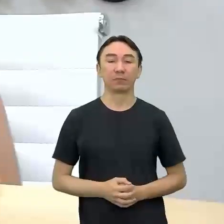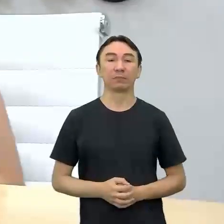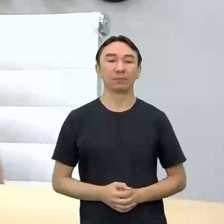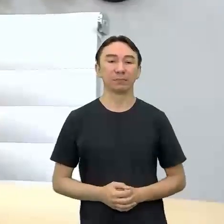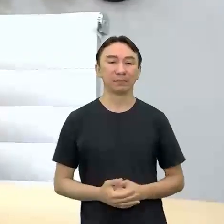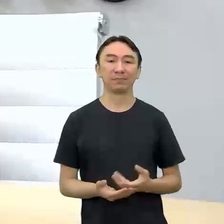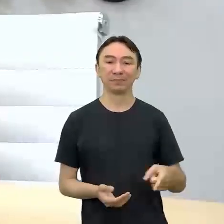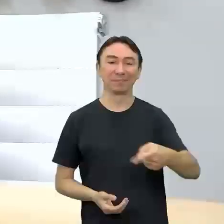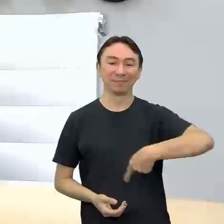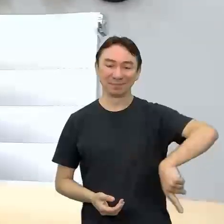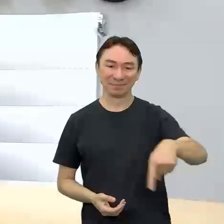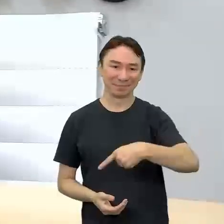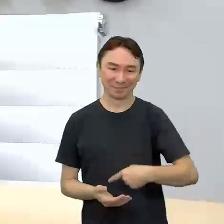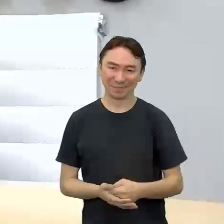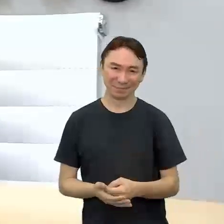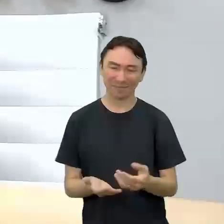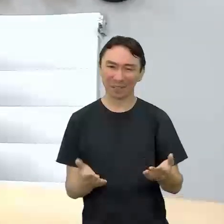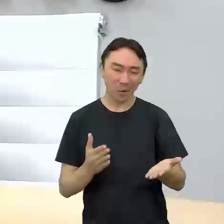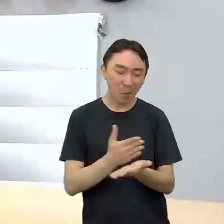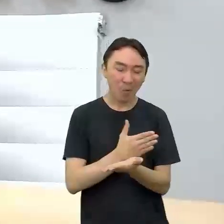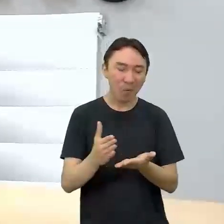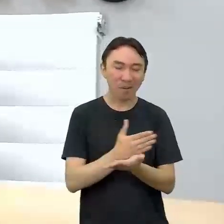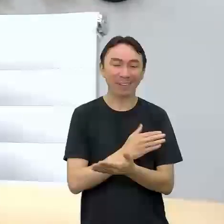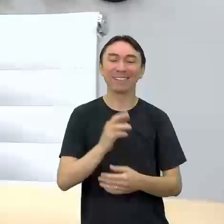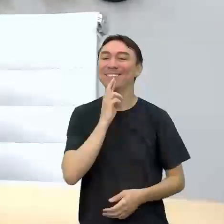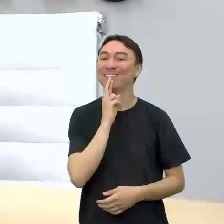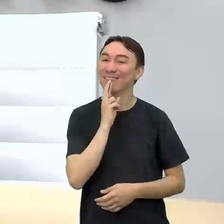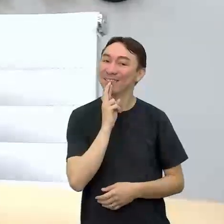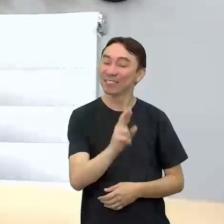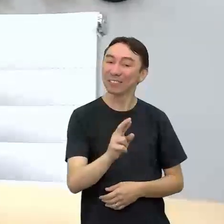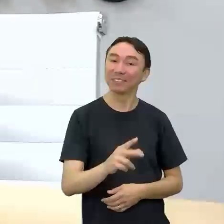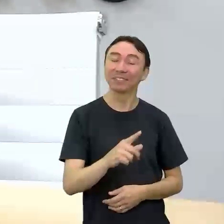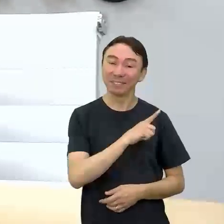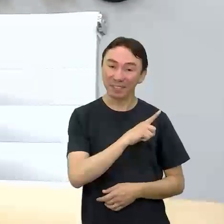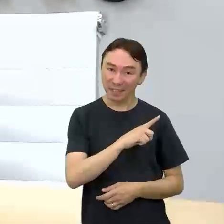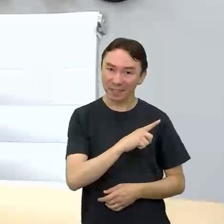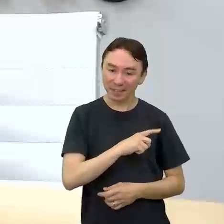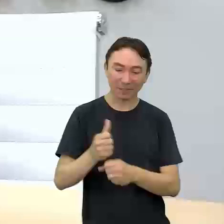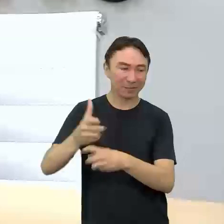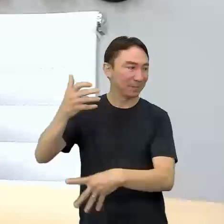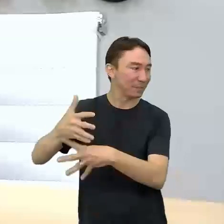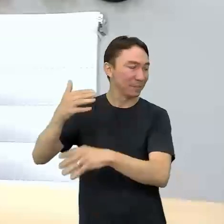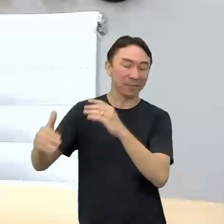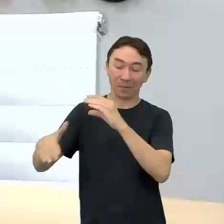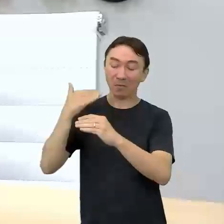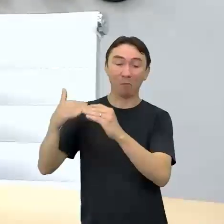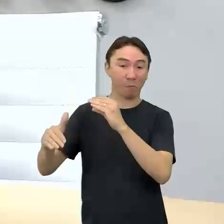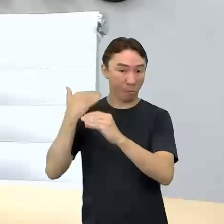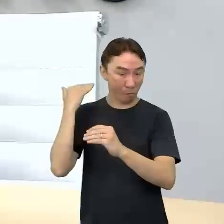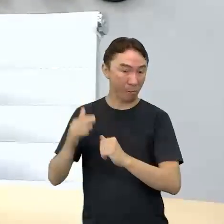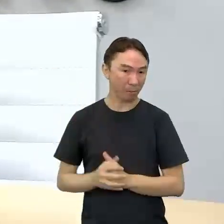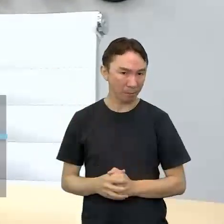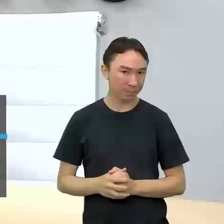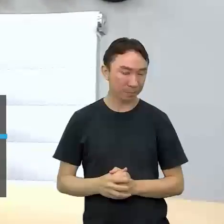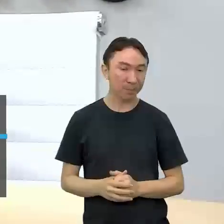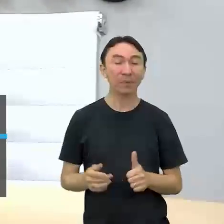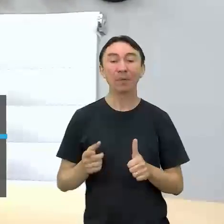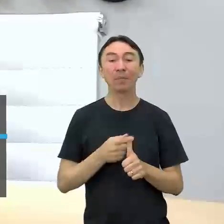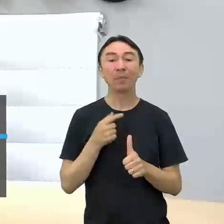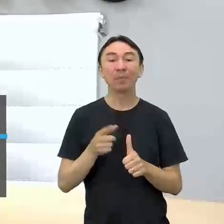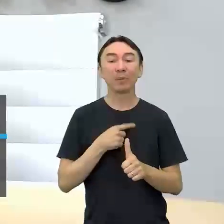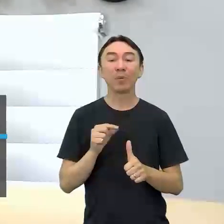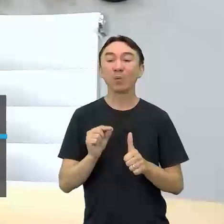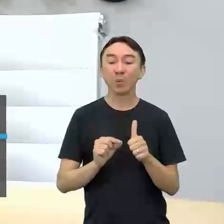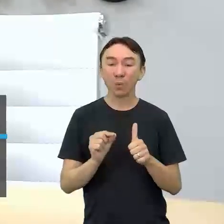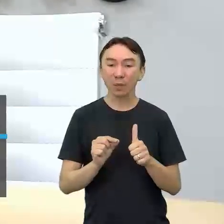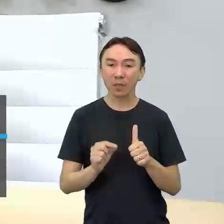Voltamos, então, eu vou ler aí algumas respostas que os professores contribuíram aqui no chat. Então, em primeiro, a gente tem aqui a